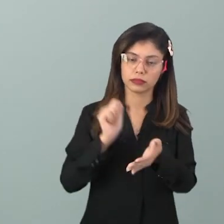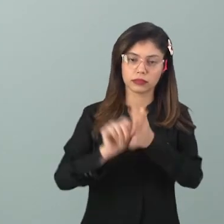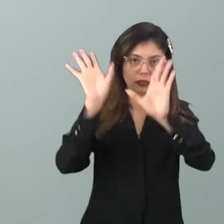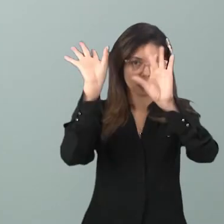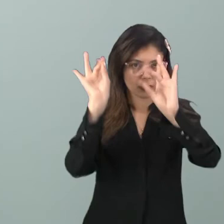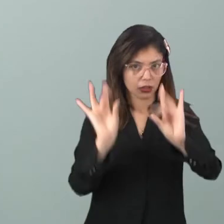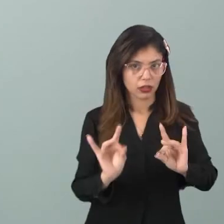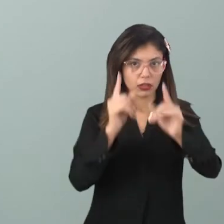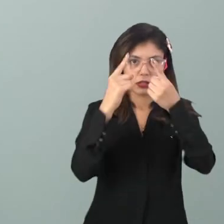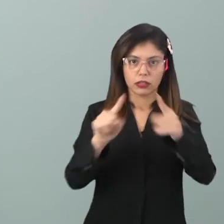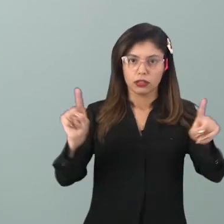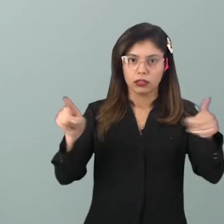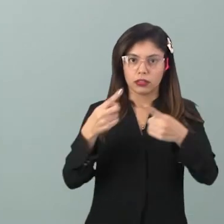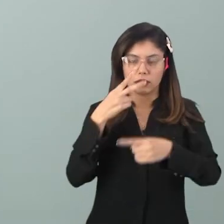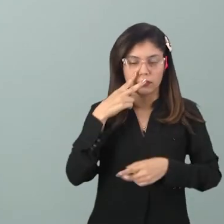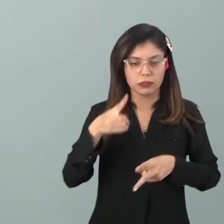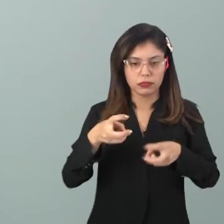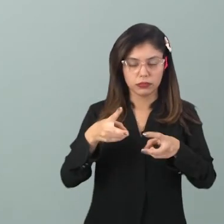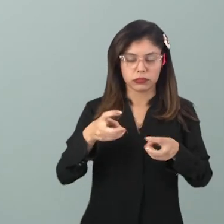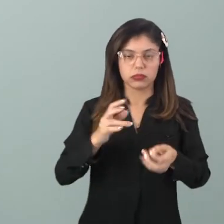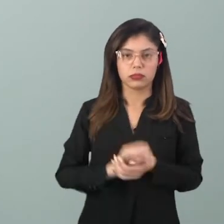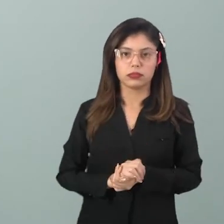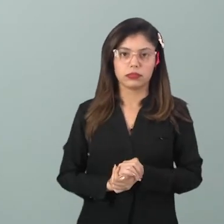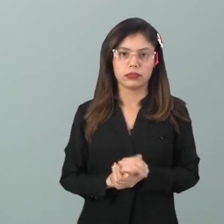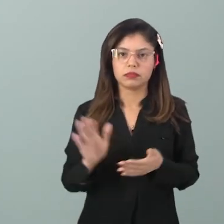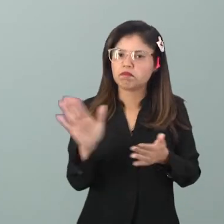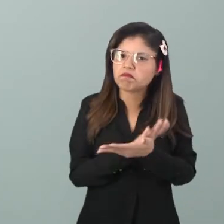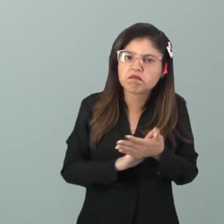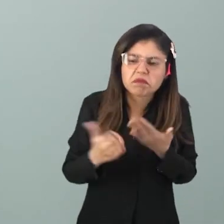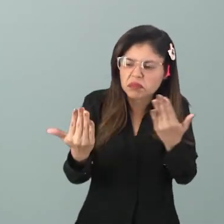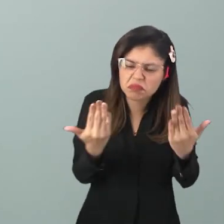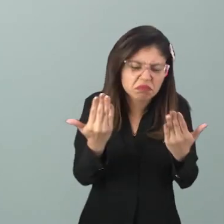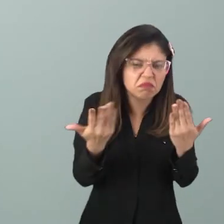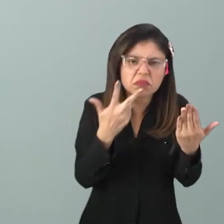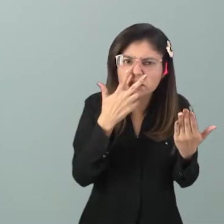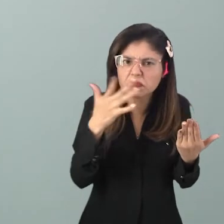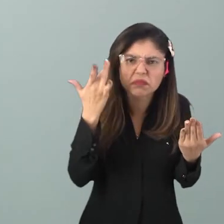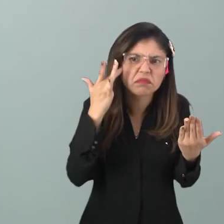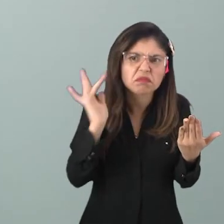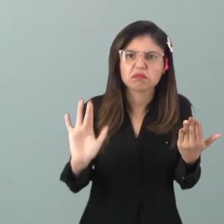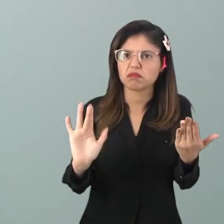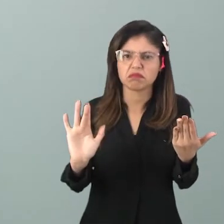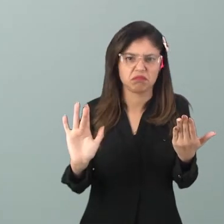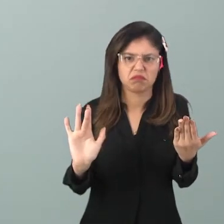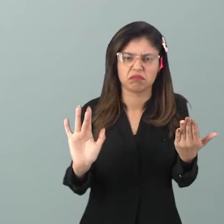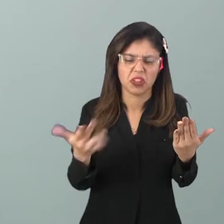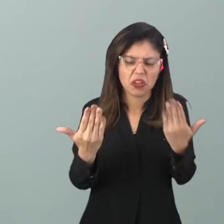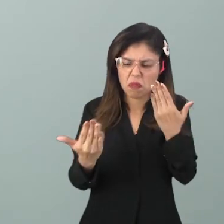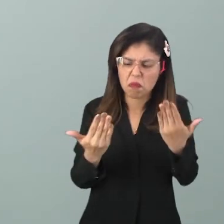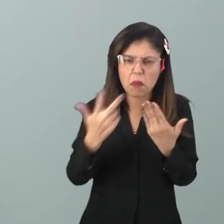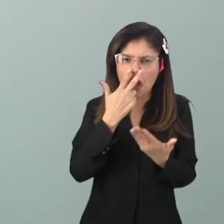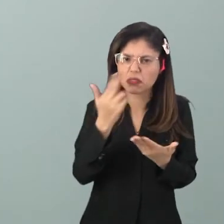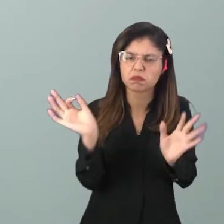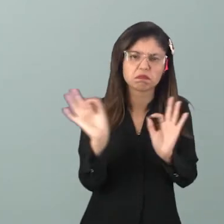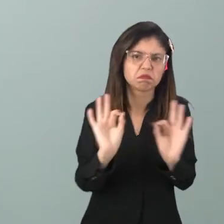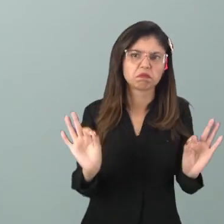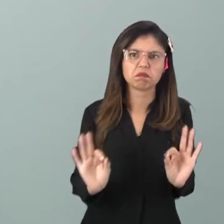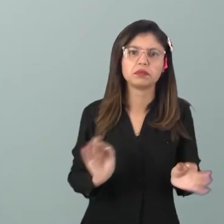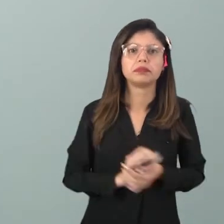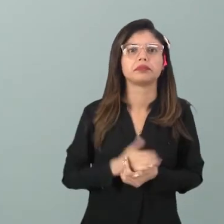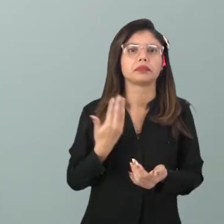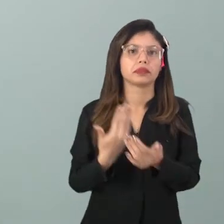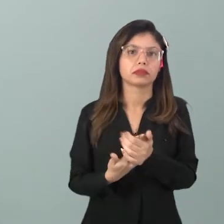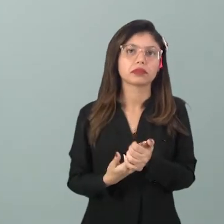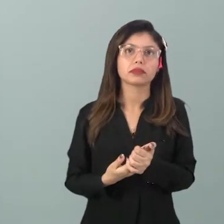composição dessa música, você vai perceber que não tem uma relação explícita com a canção anterior. Então,